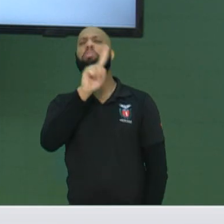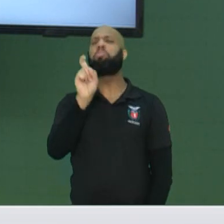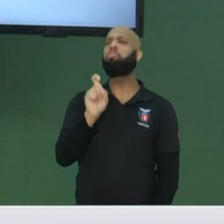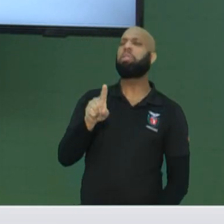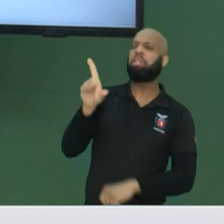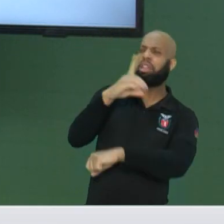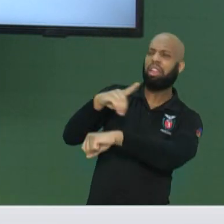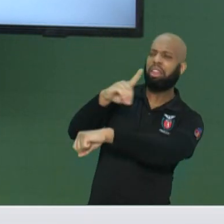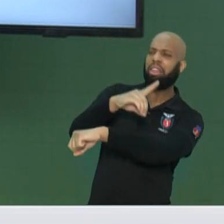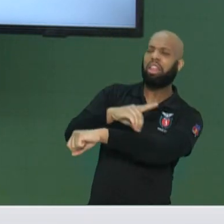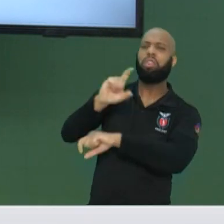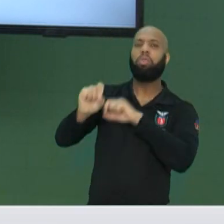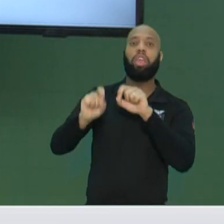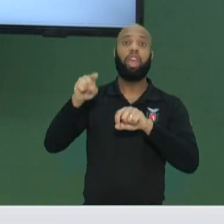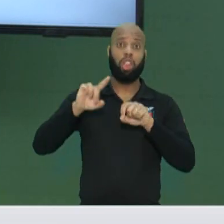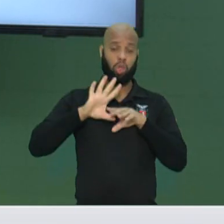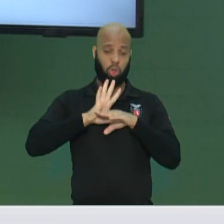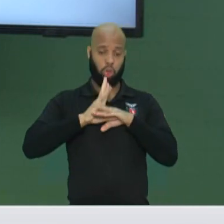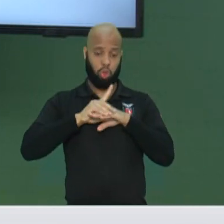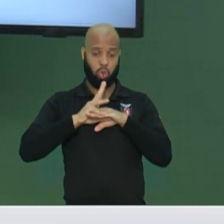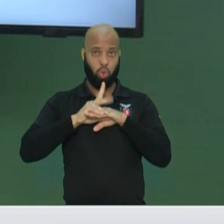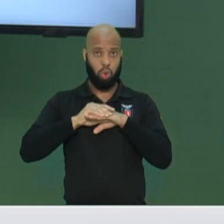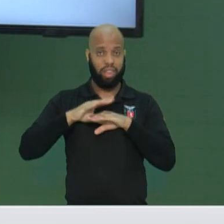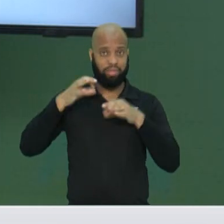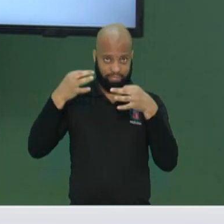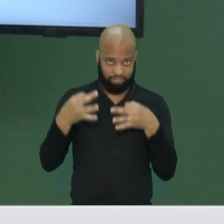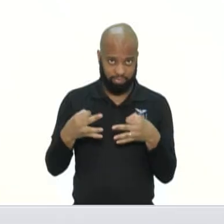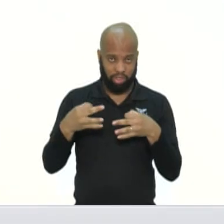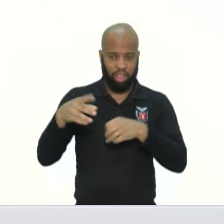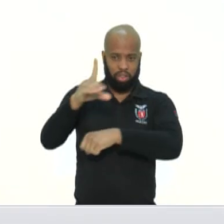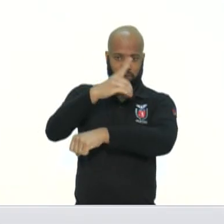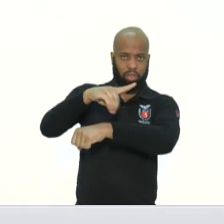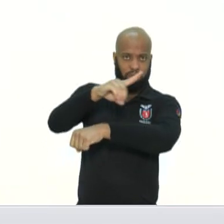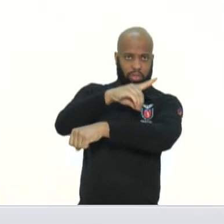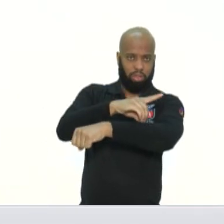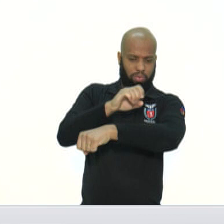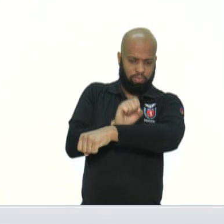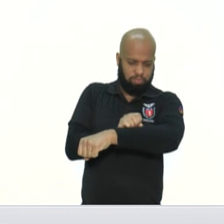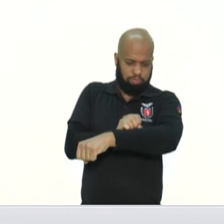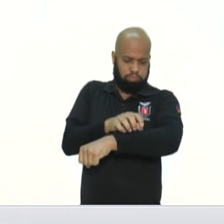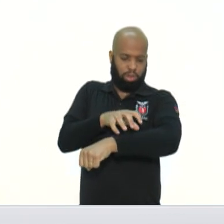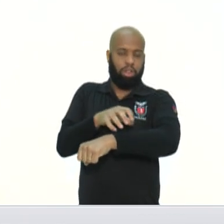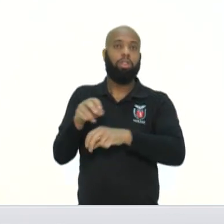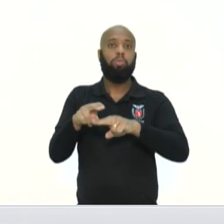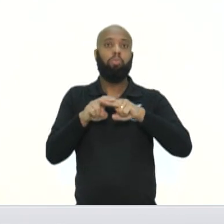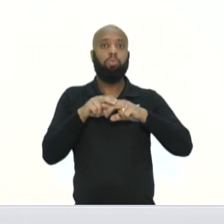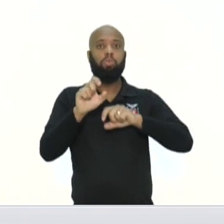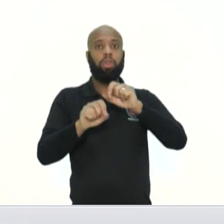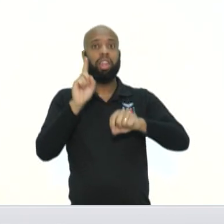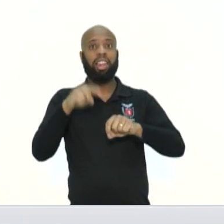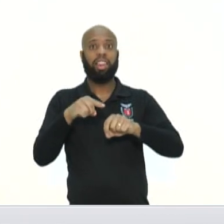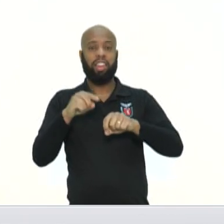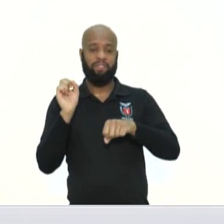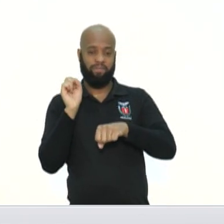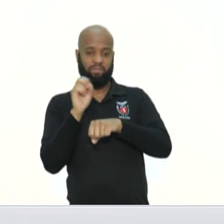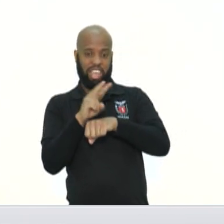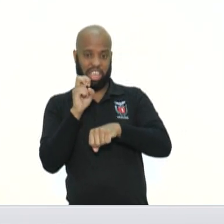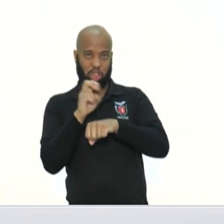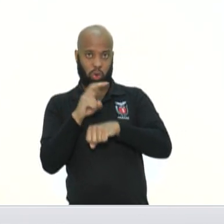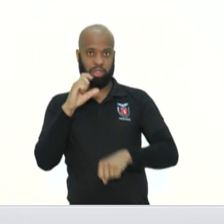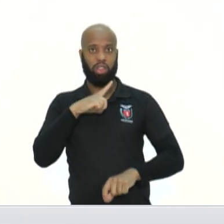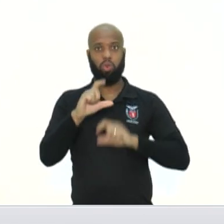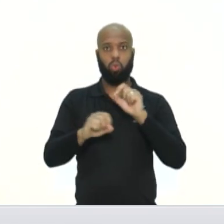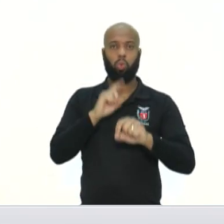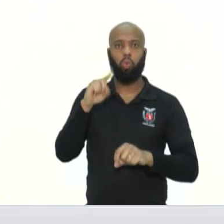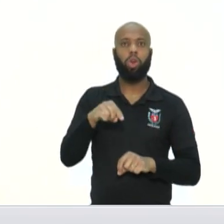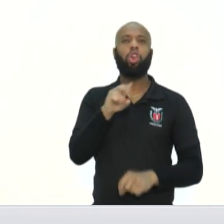um pouquinho. A dengue é uma doença, certo? É uma infecção viral, geralmente ocasionada pela picada do